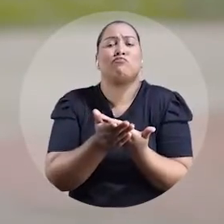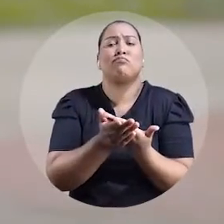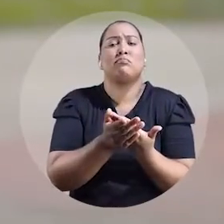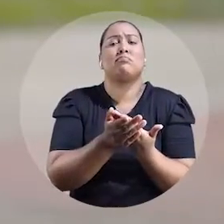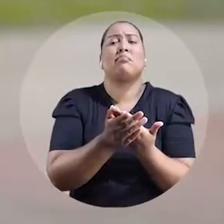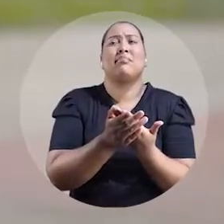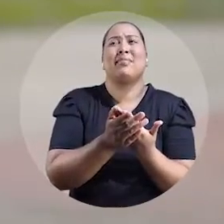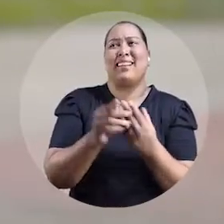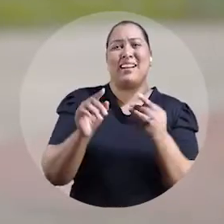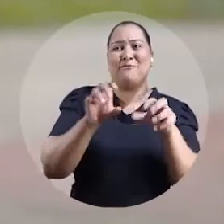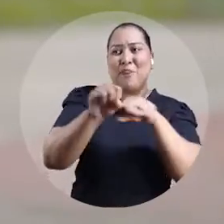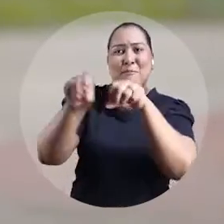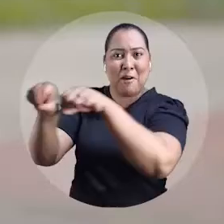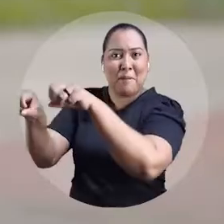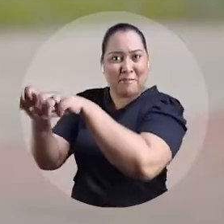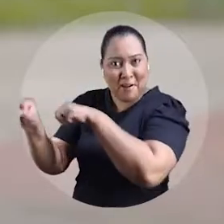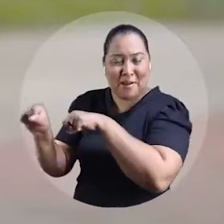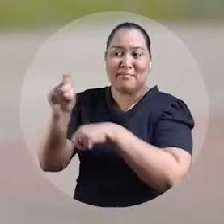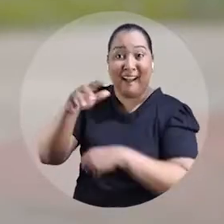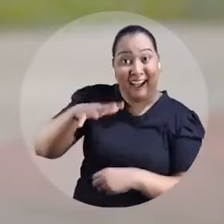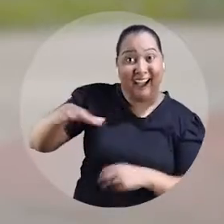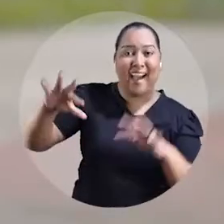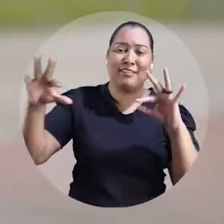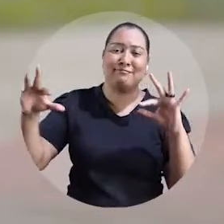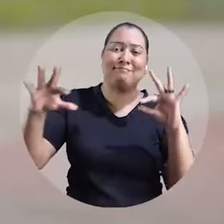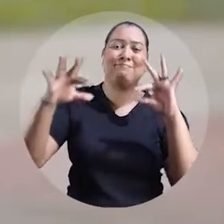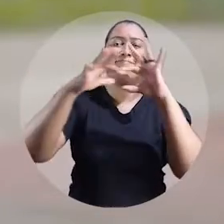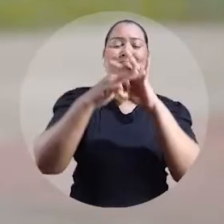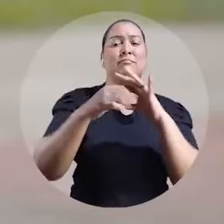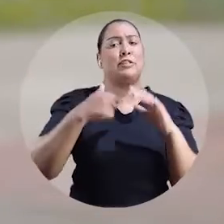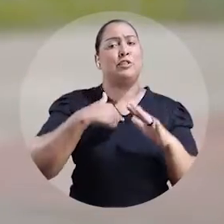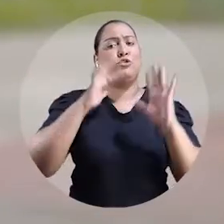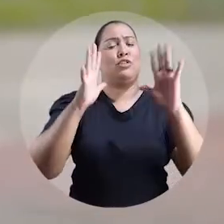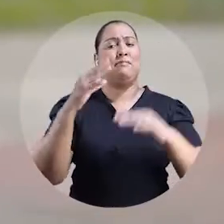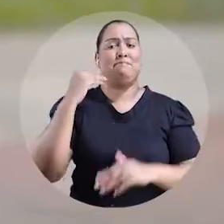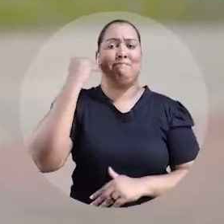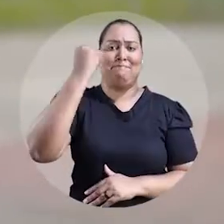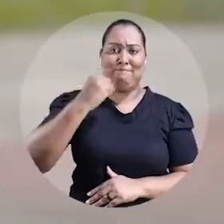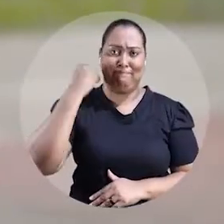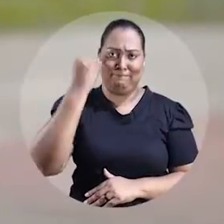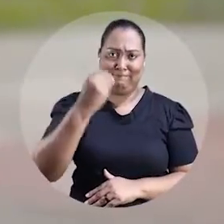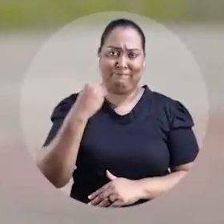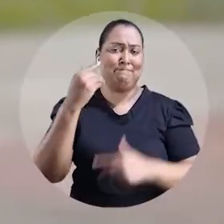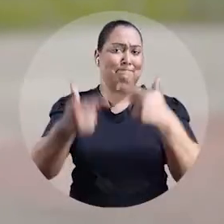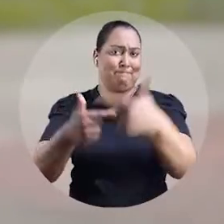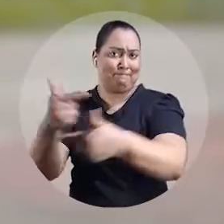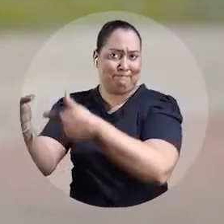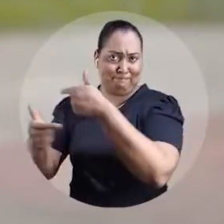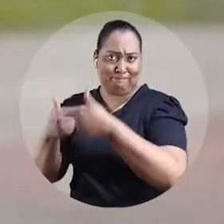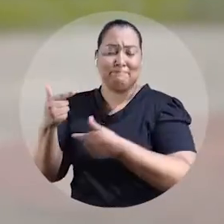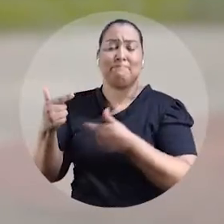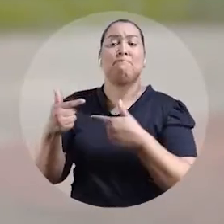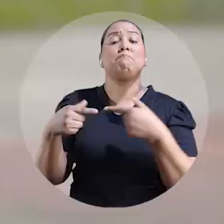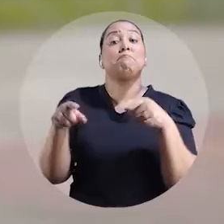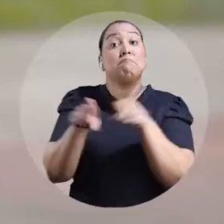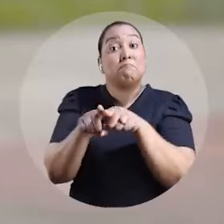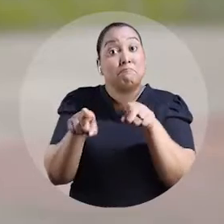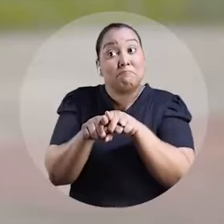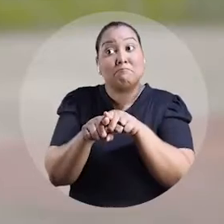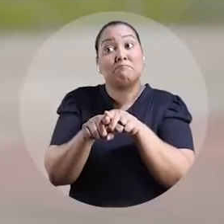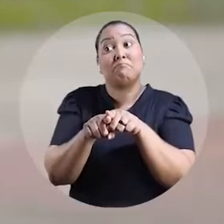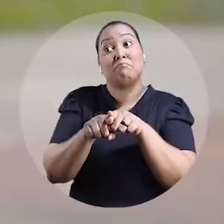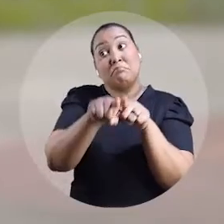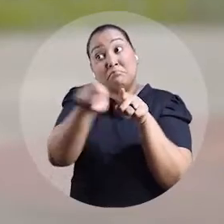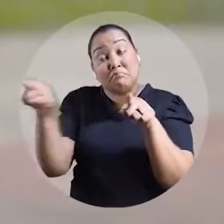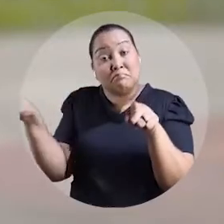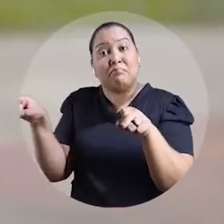dramaturgia, o jornalismo, o roteiro são todas áreas que eu atuo e que, coincidentemente, são